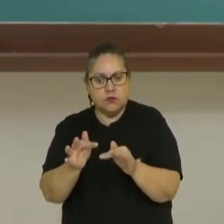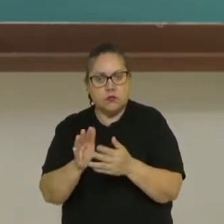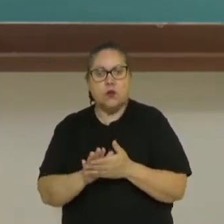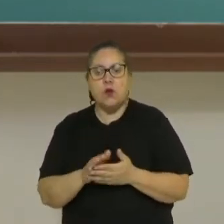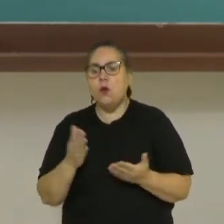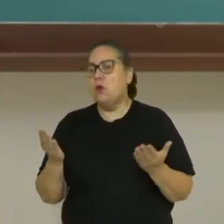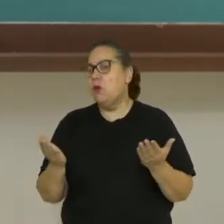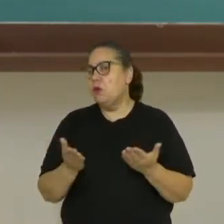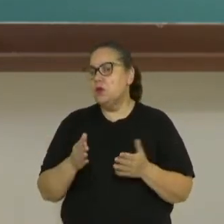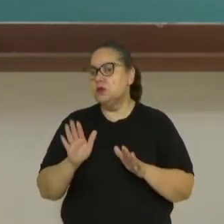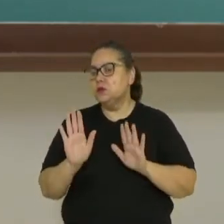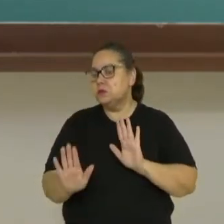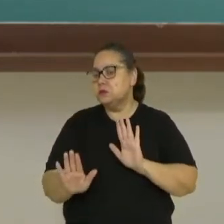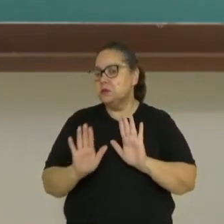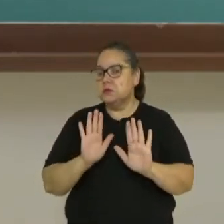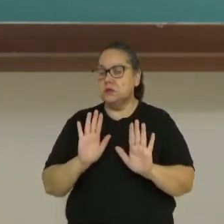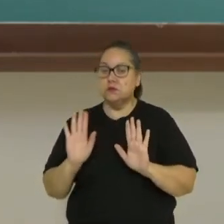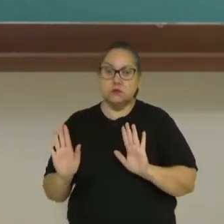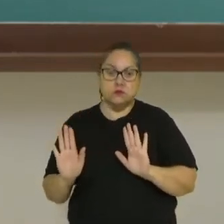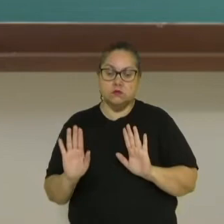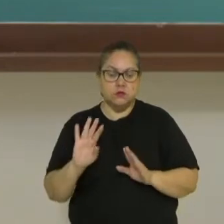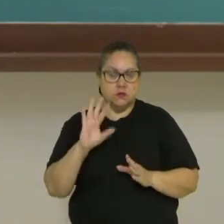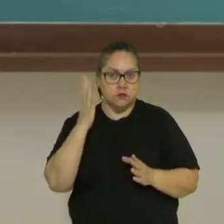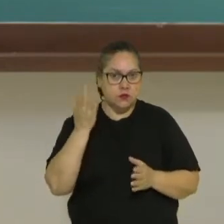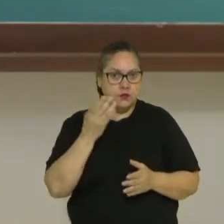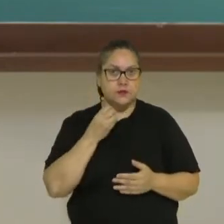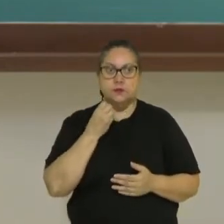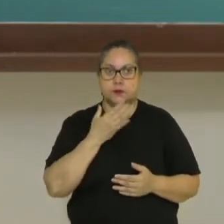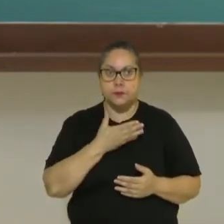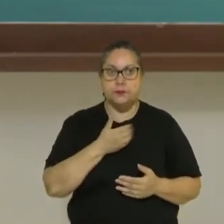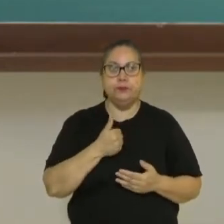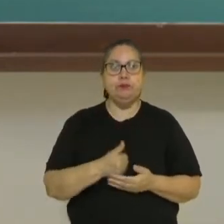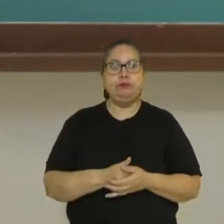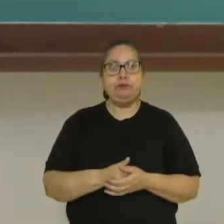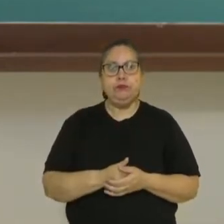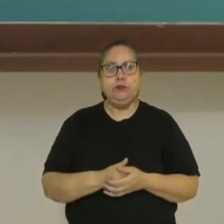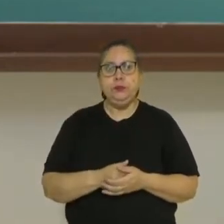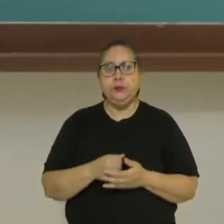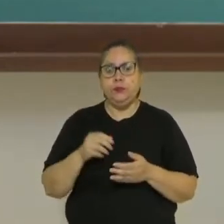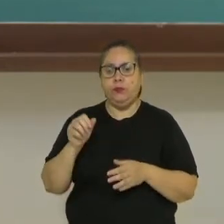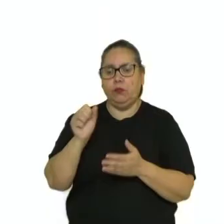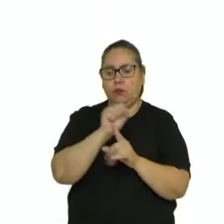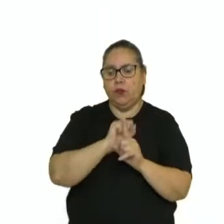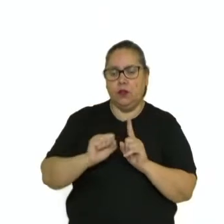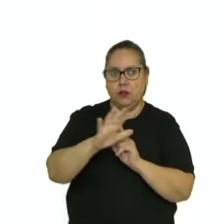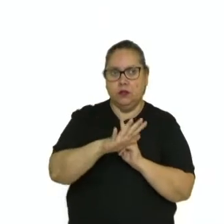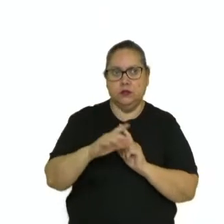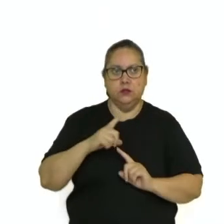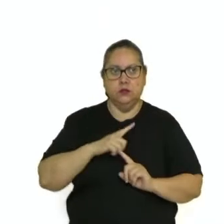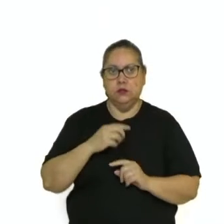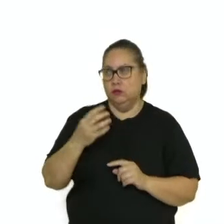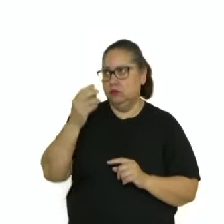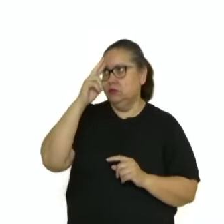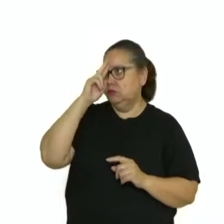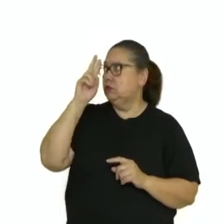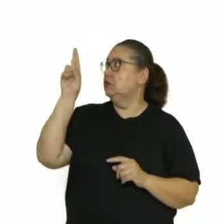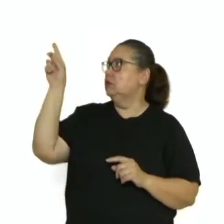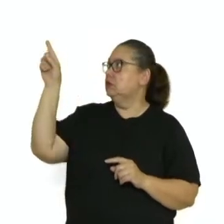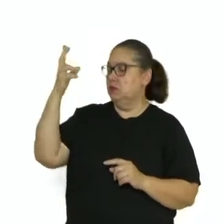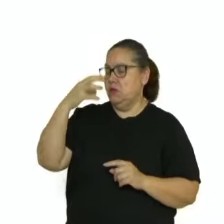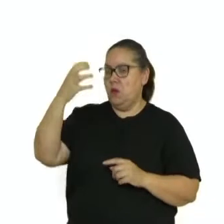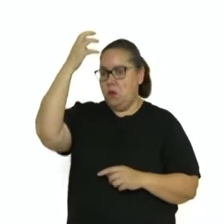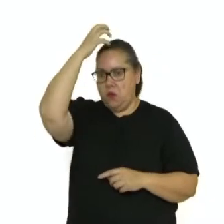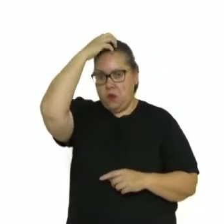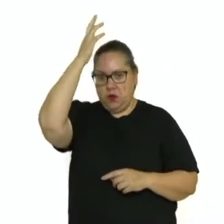hoje em dia talvez não funcionasse mais tão bem. Na sociedade, então, havia o senhor feudal, o